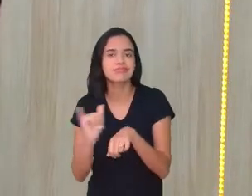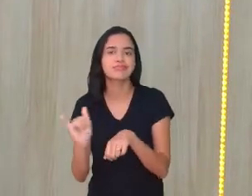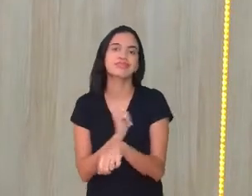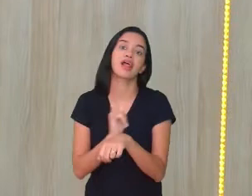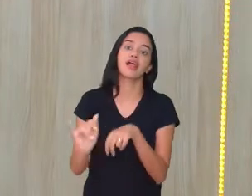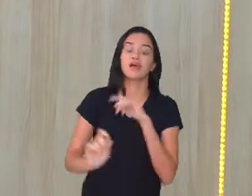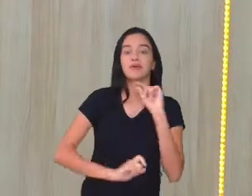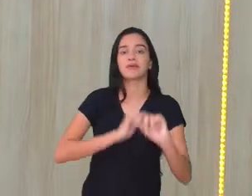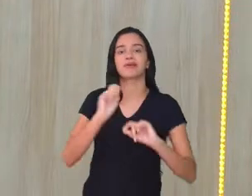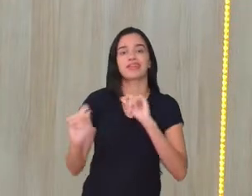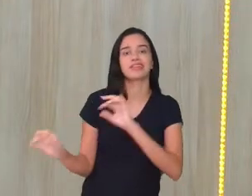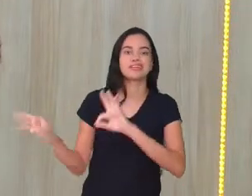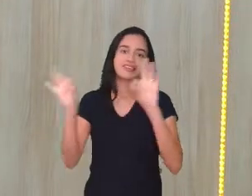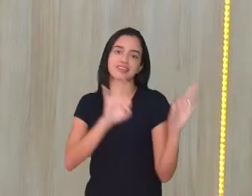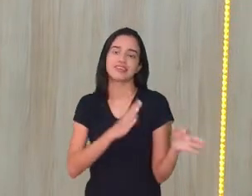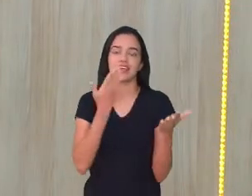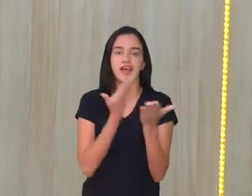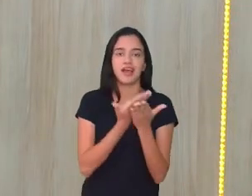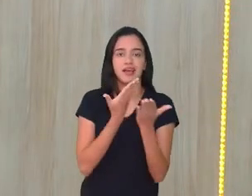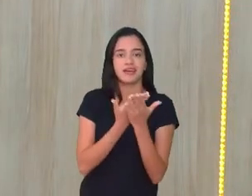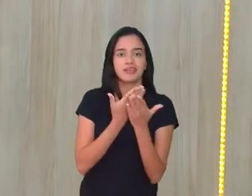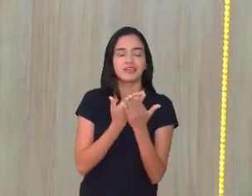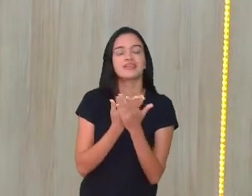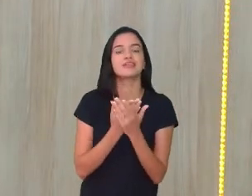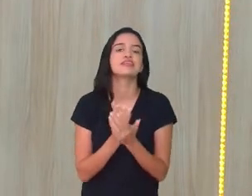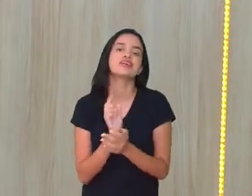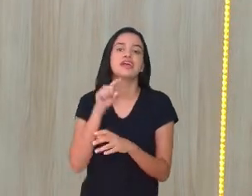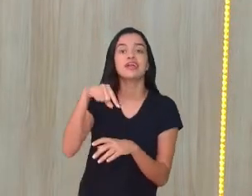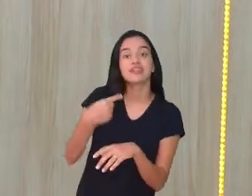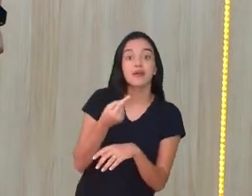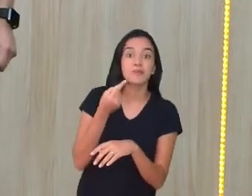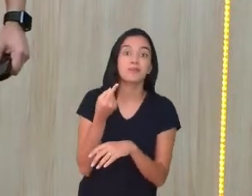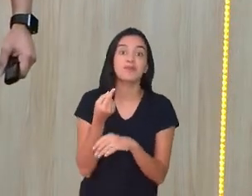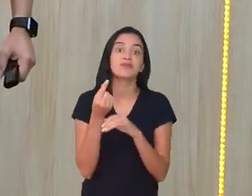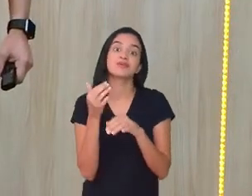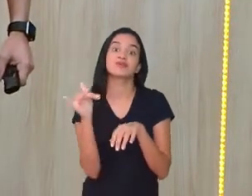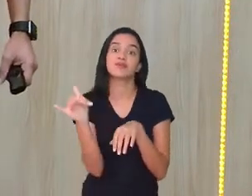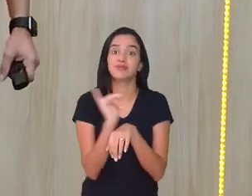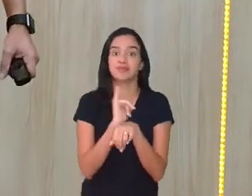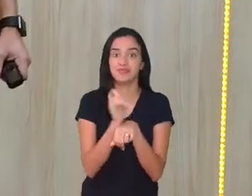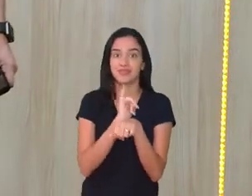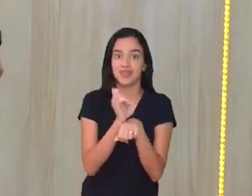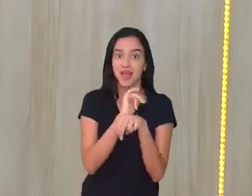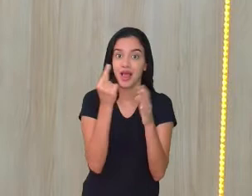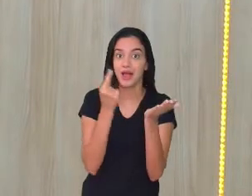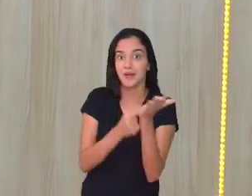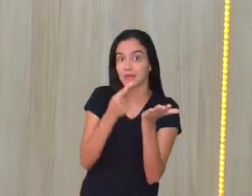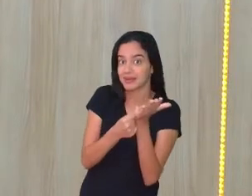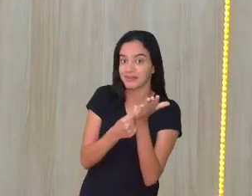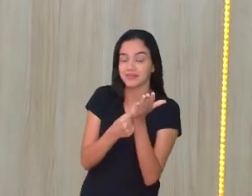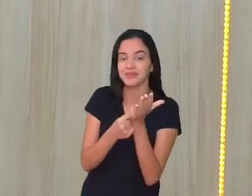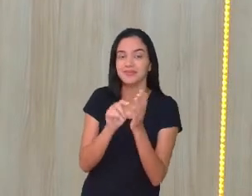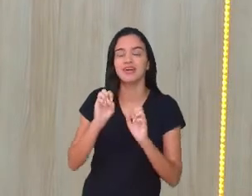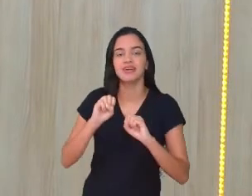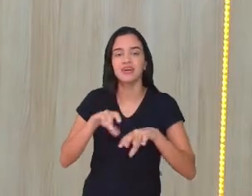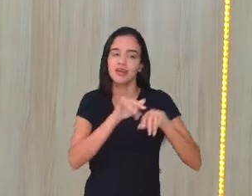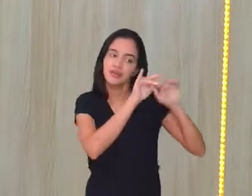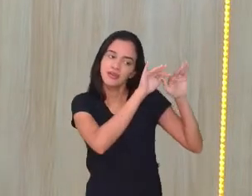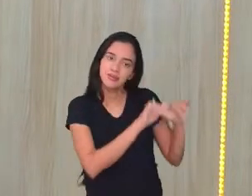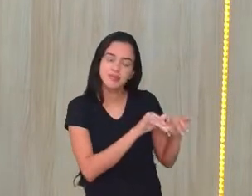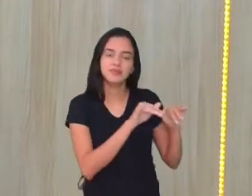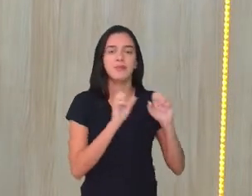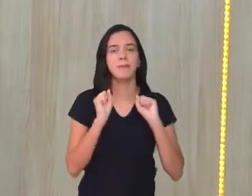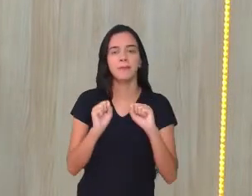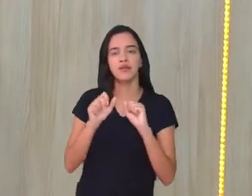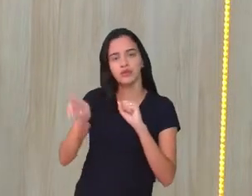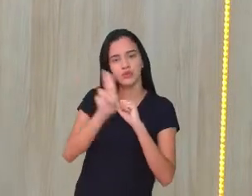de assistir a aula pela TV e acompanhar pelo aplicativo aí através do chat. Você pode